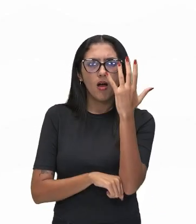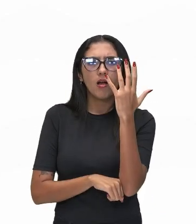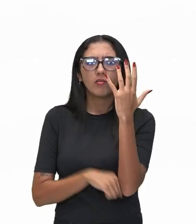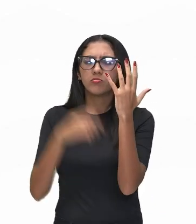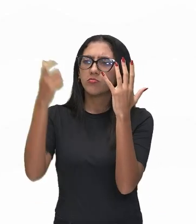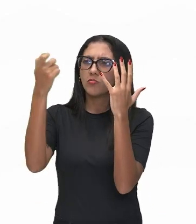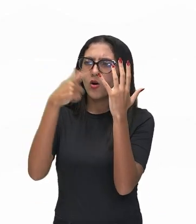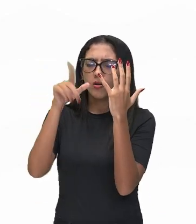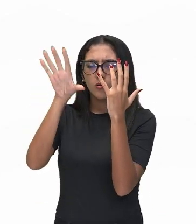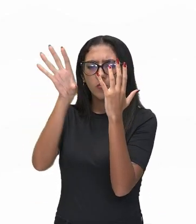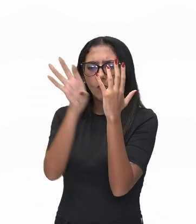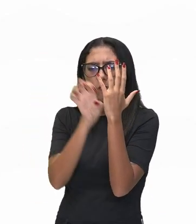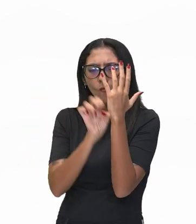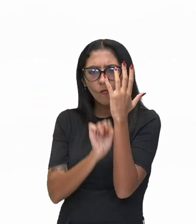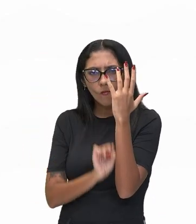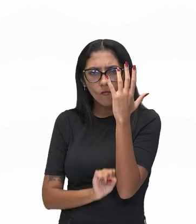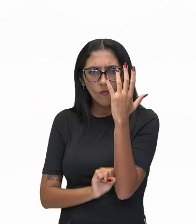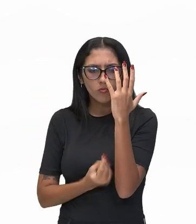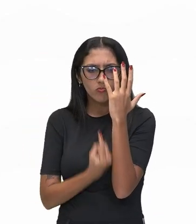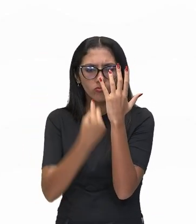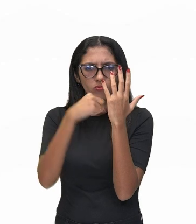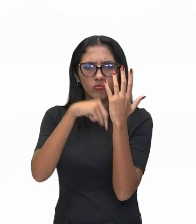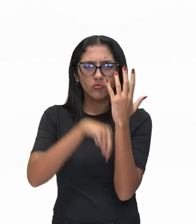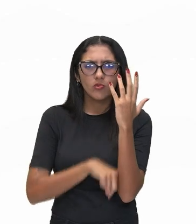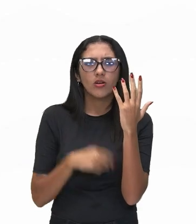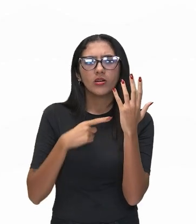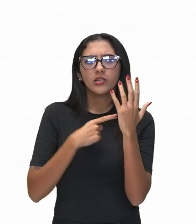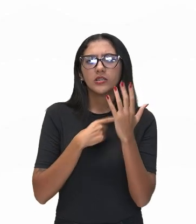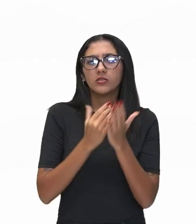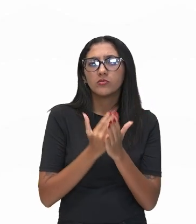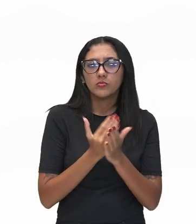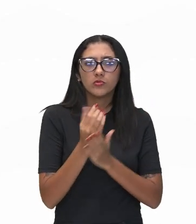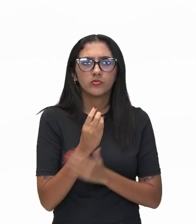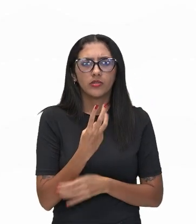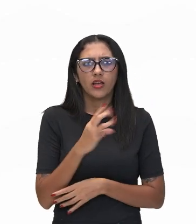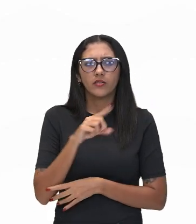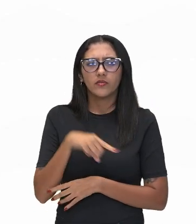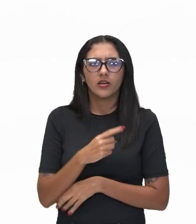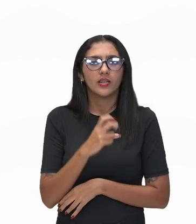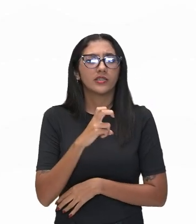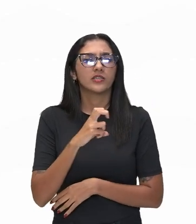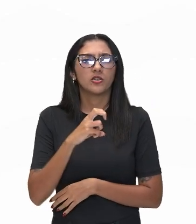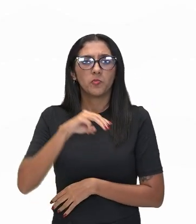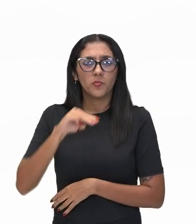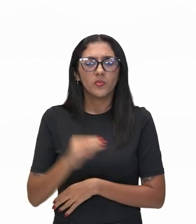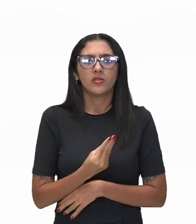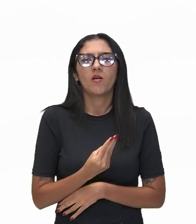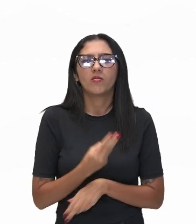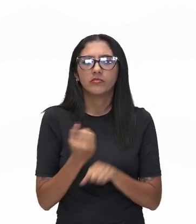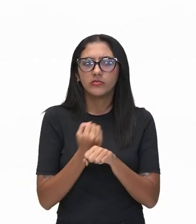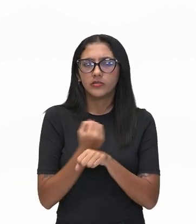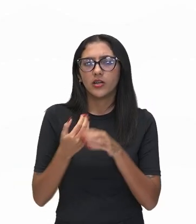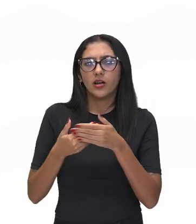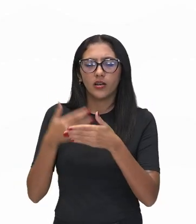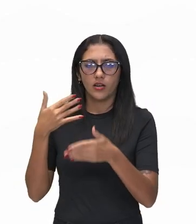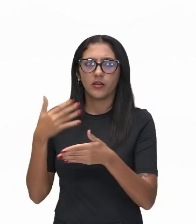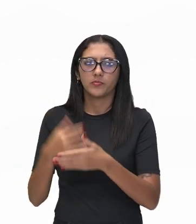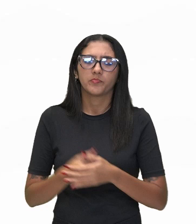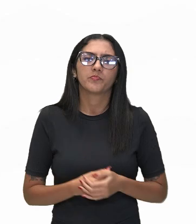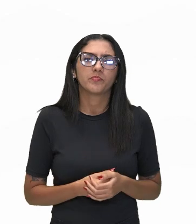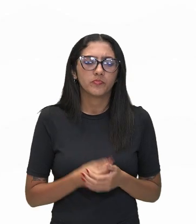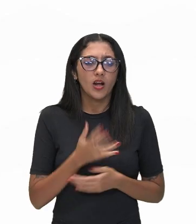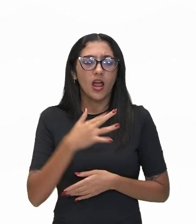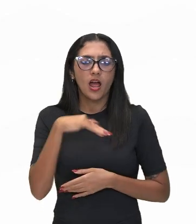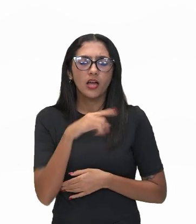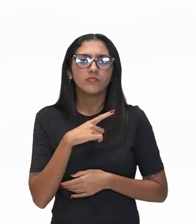veio ali por meio de 3,5 bilhões de anos atrás. E essa oxigenação da atmosfera permitiu com que